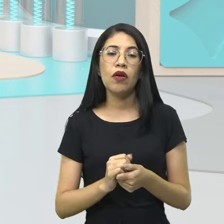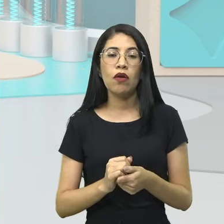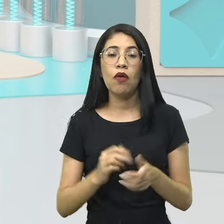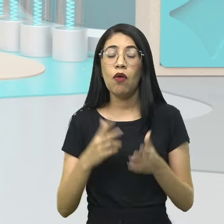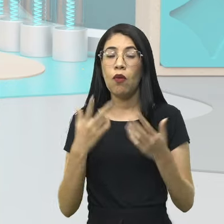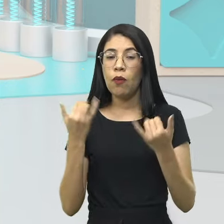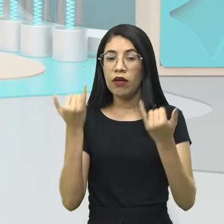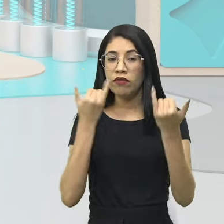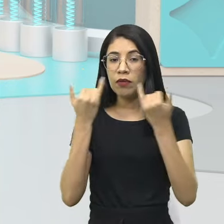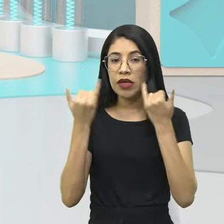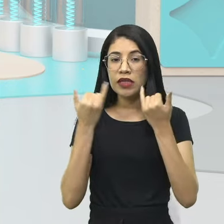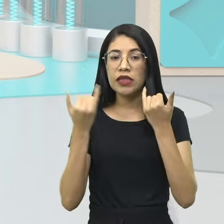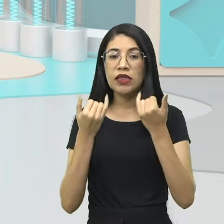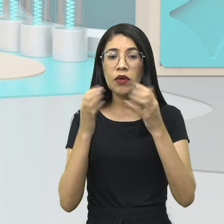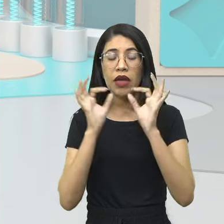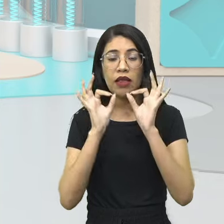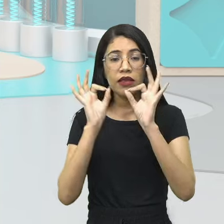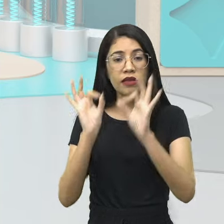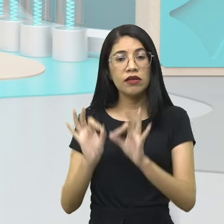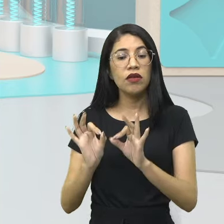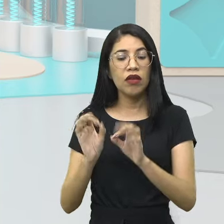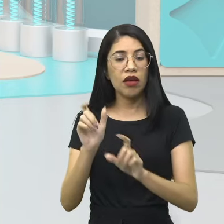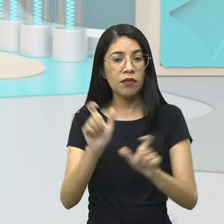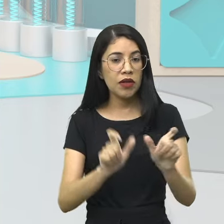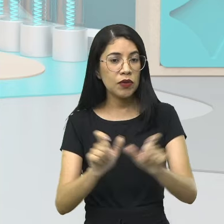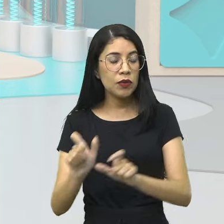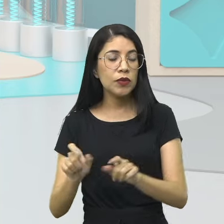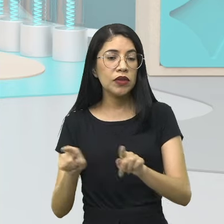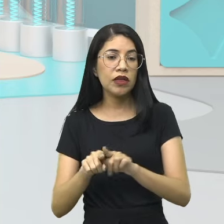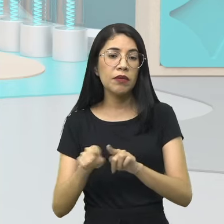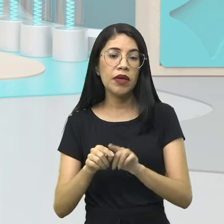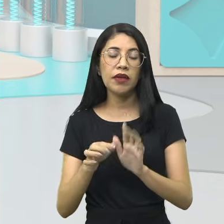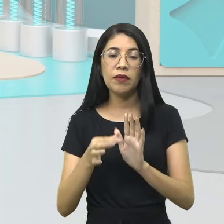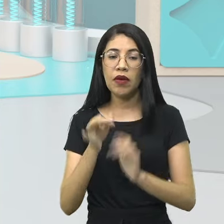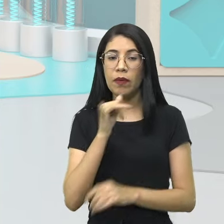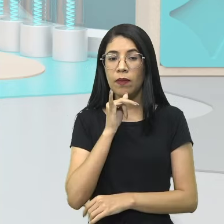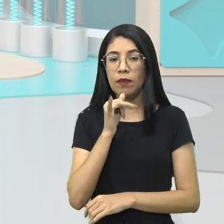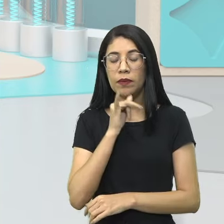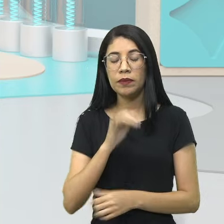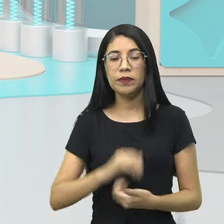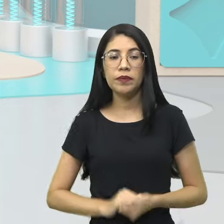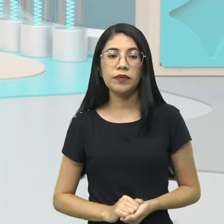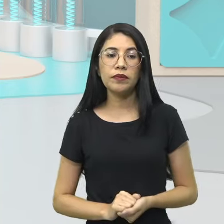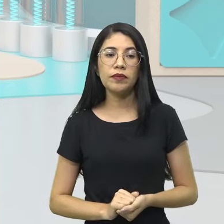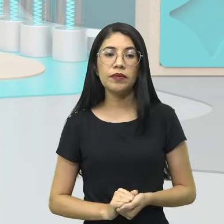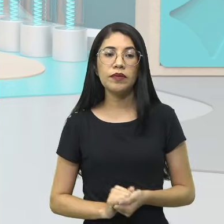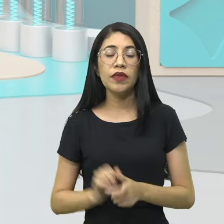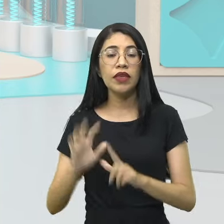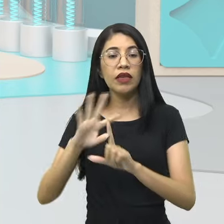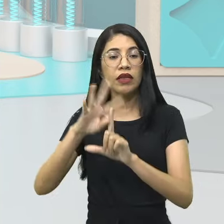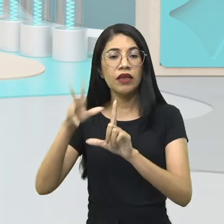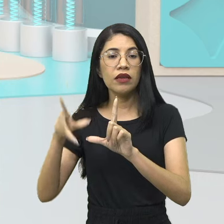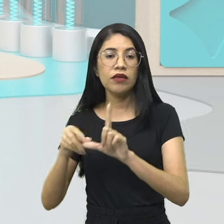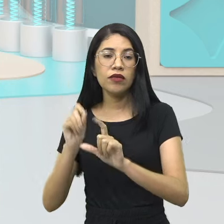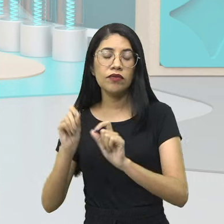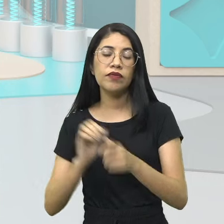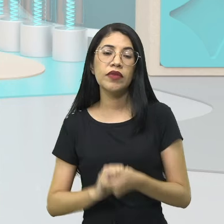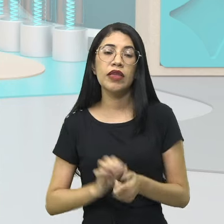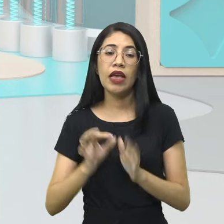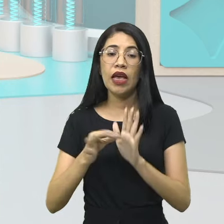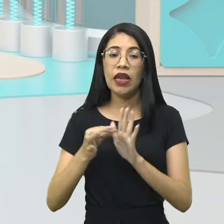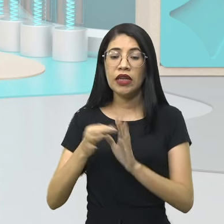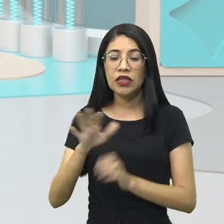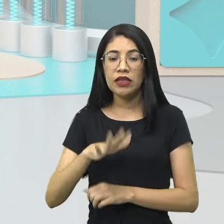que despertou a atenção do público também faz parte do exemplo de charge. E os exemplos de cartoon, professor? Críticas